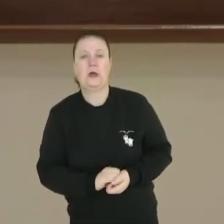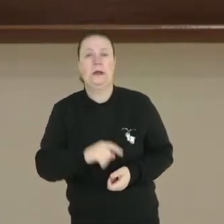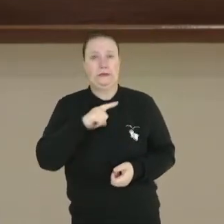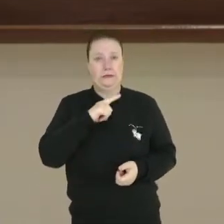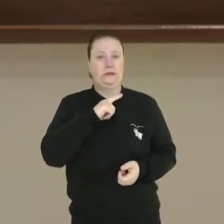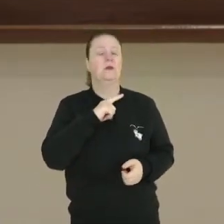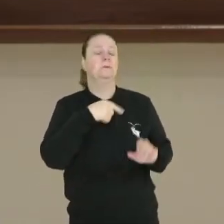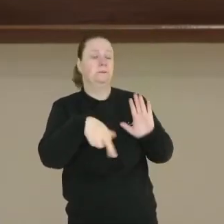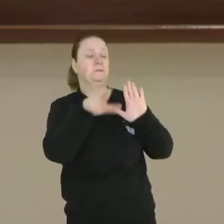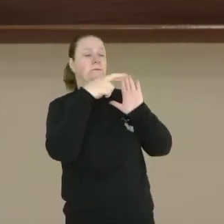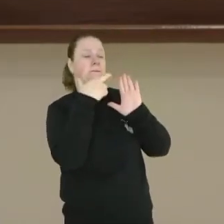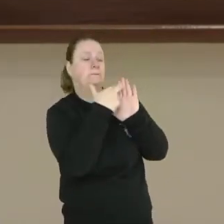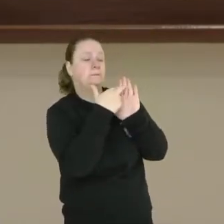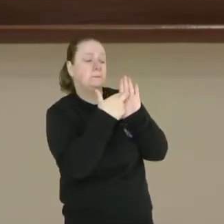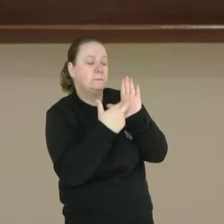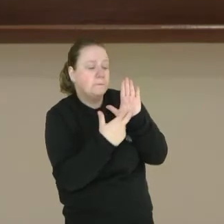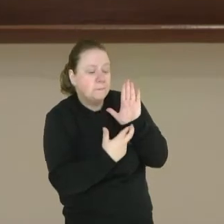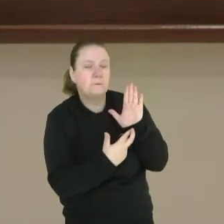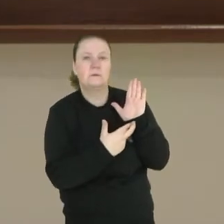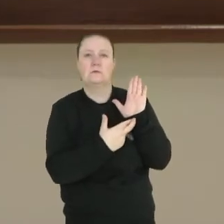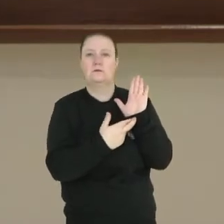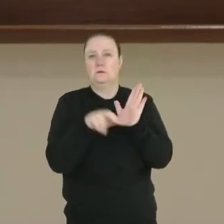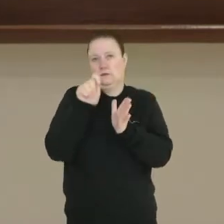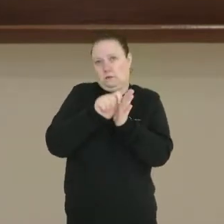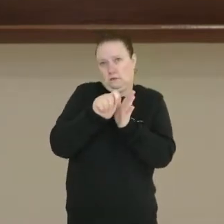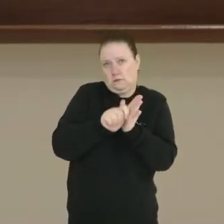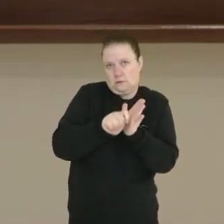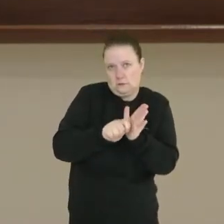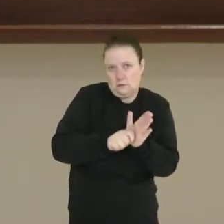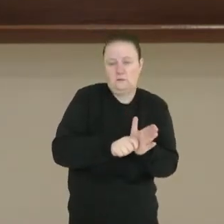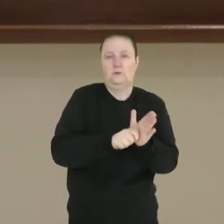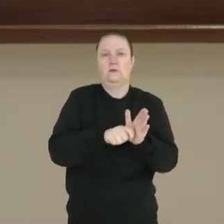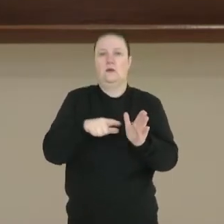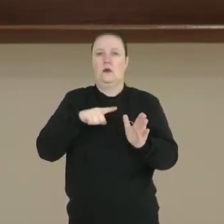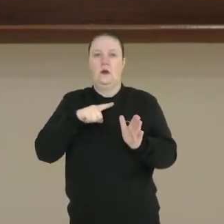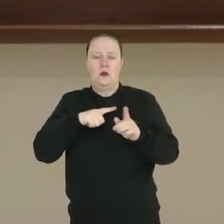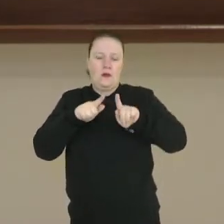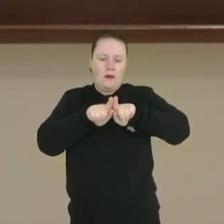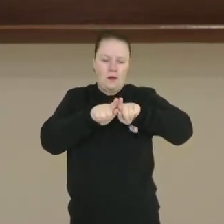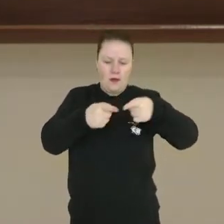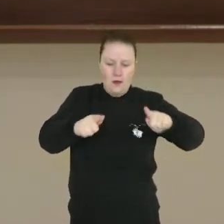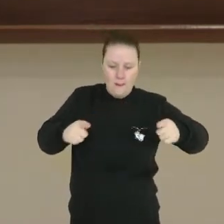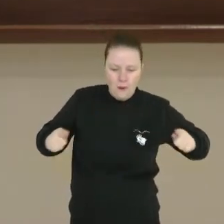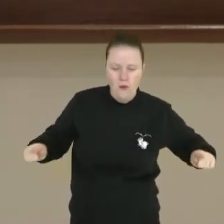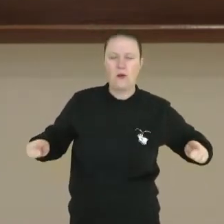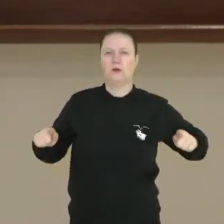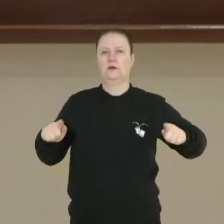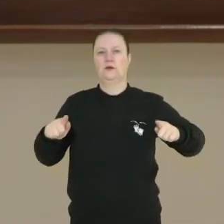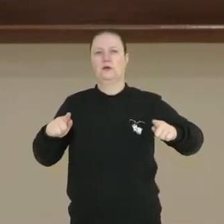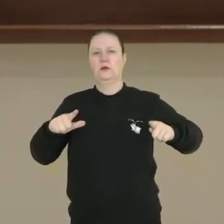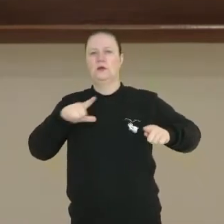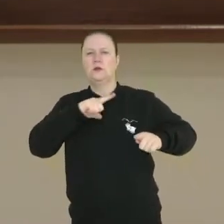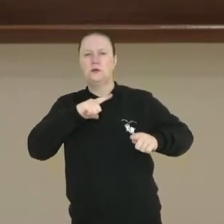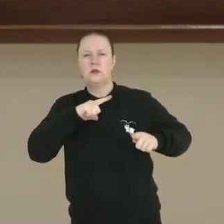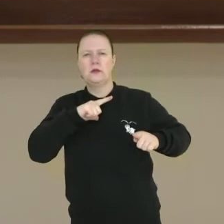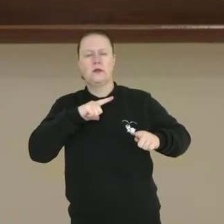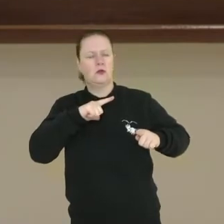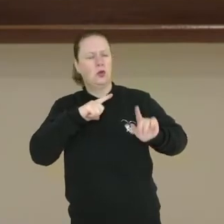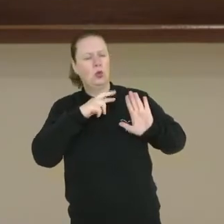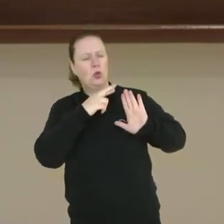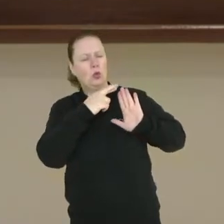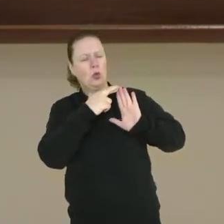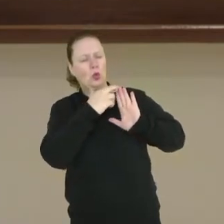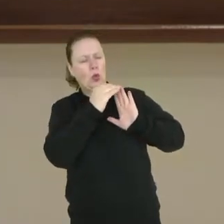regras, obviamente, na parte escrita. Nós temos aqui as classes gramaticais, temos todo um conjunto de regras